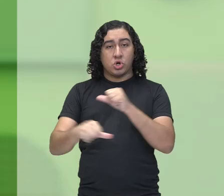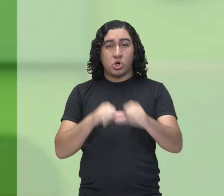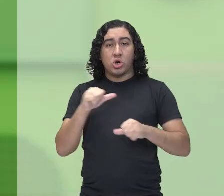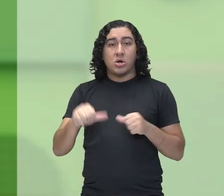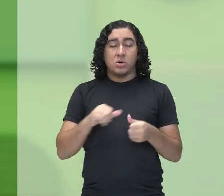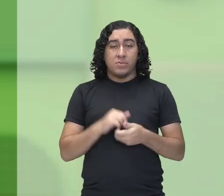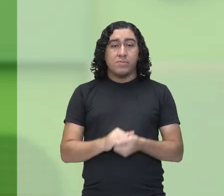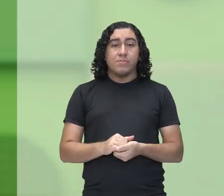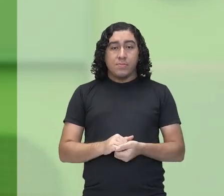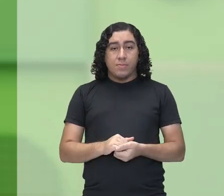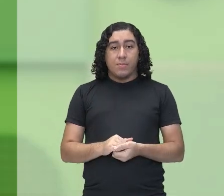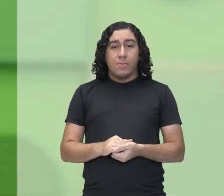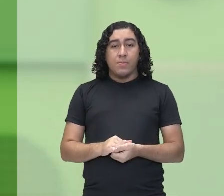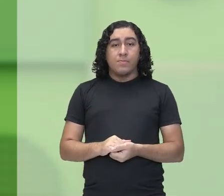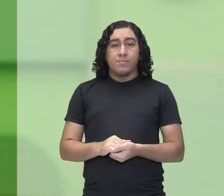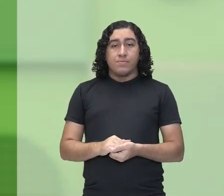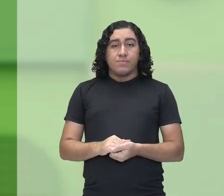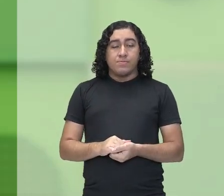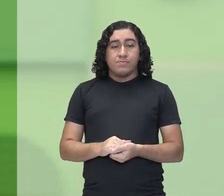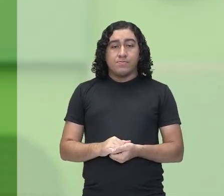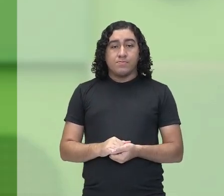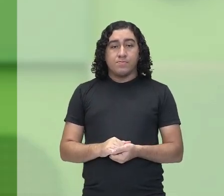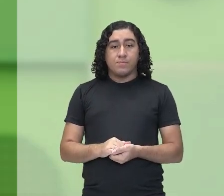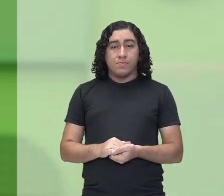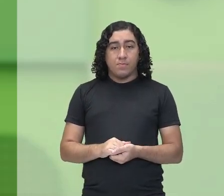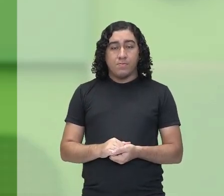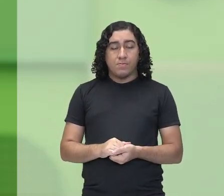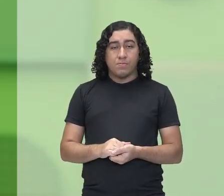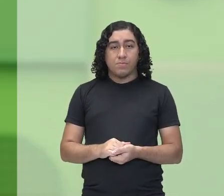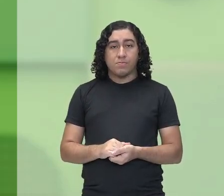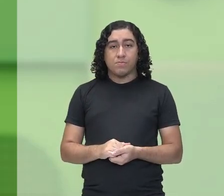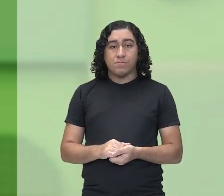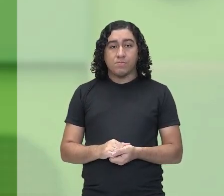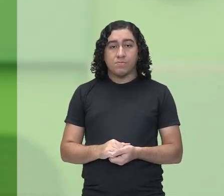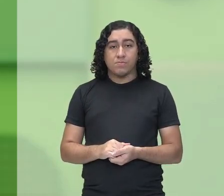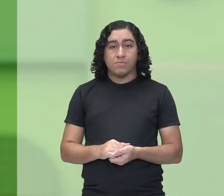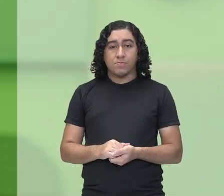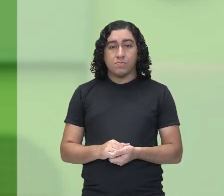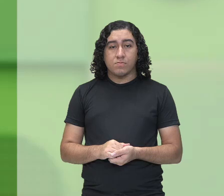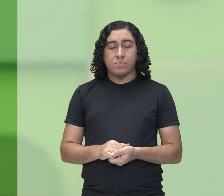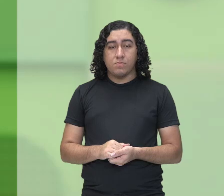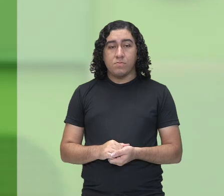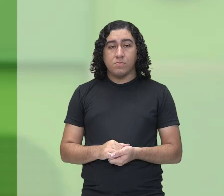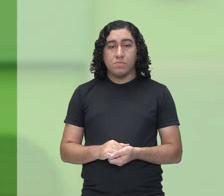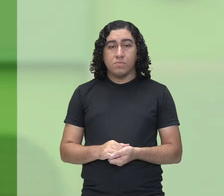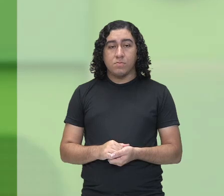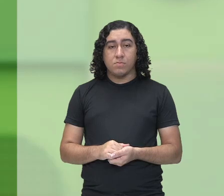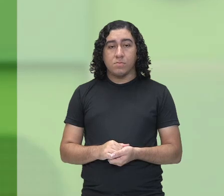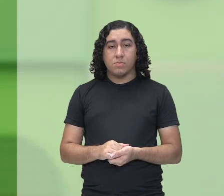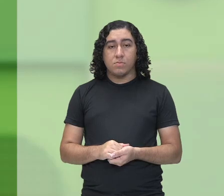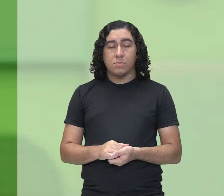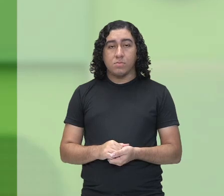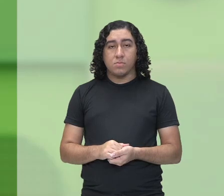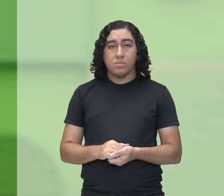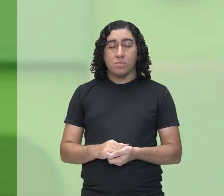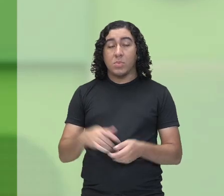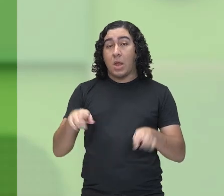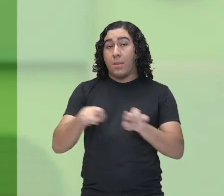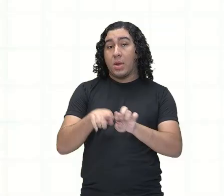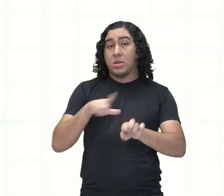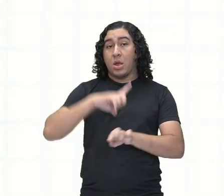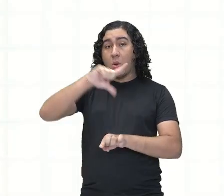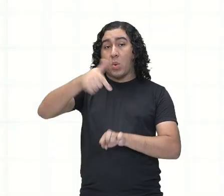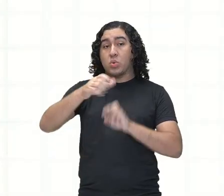energia nesta cadeia alimentar. Mas também nós temos outros conceitos envolvidos aí nestes